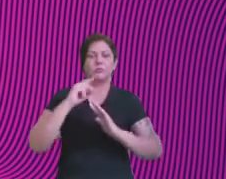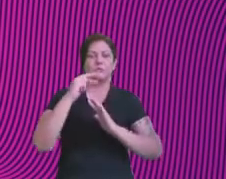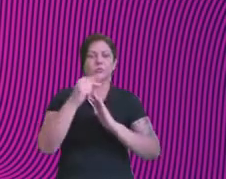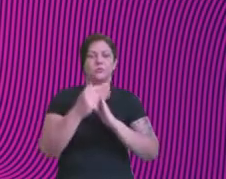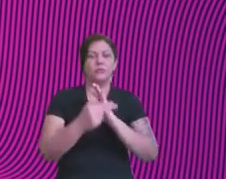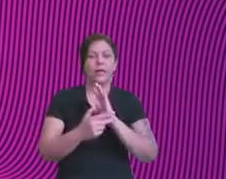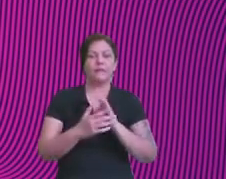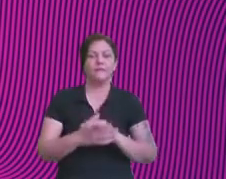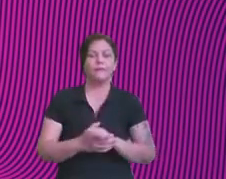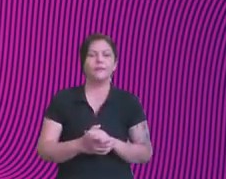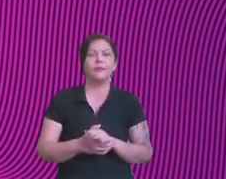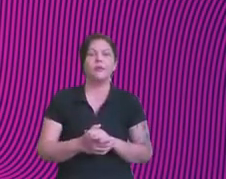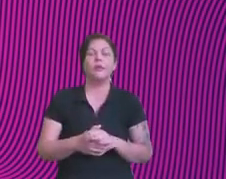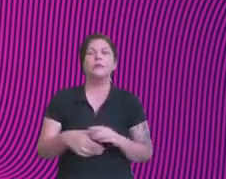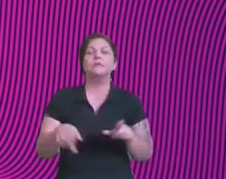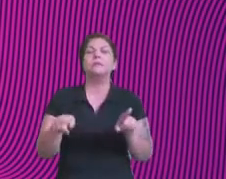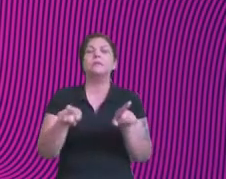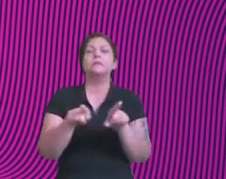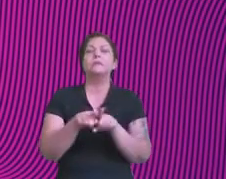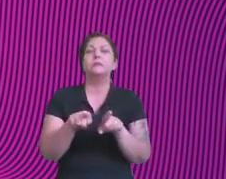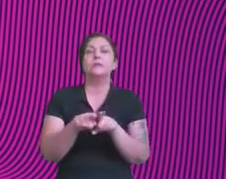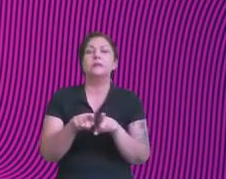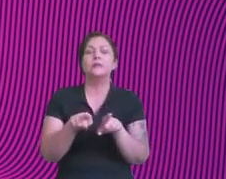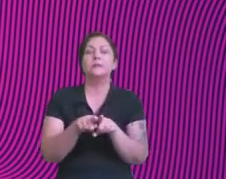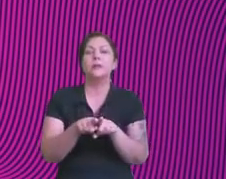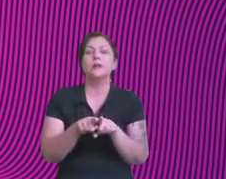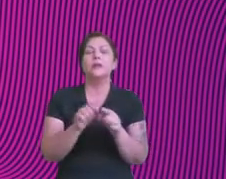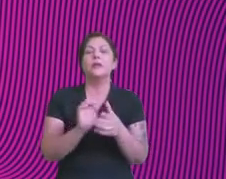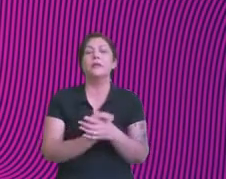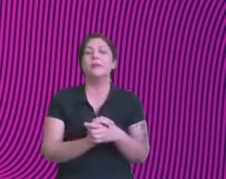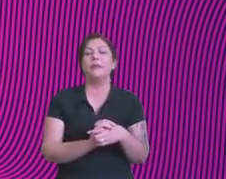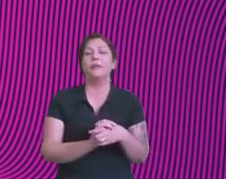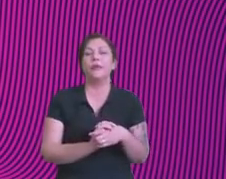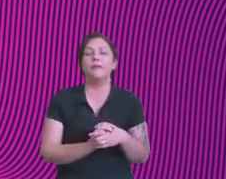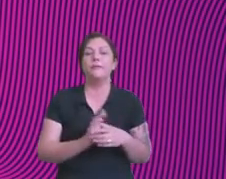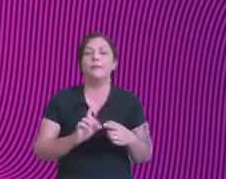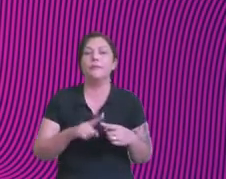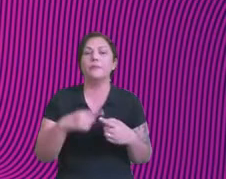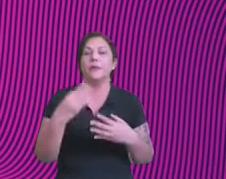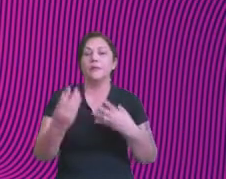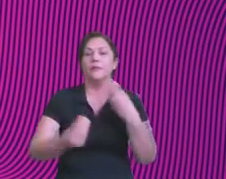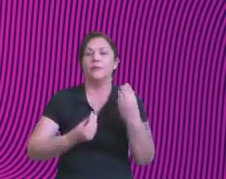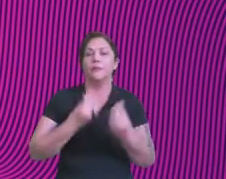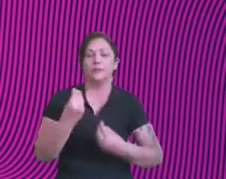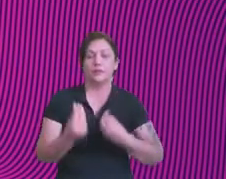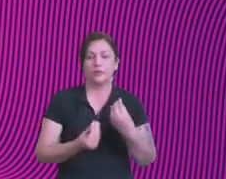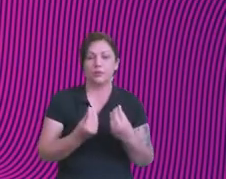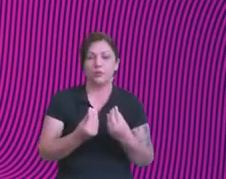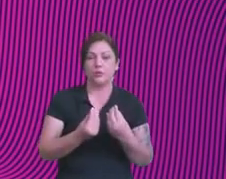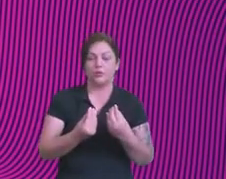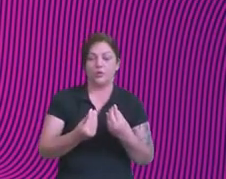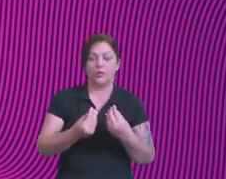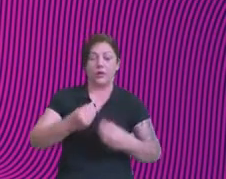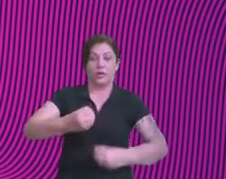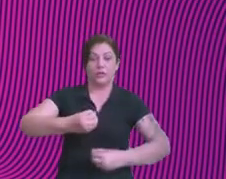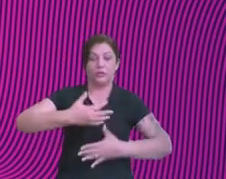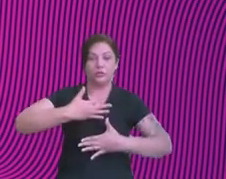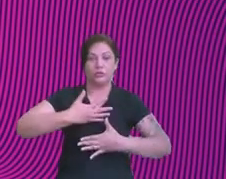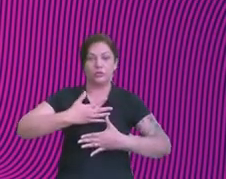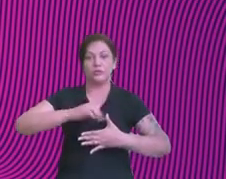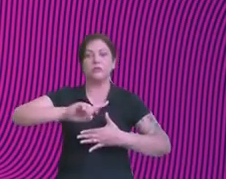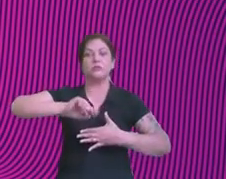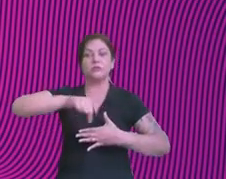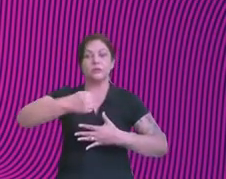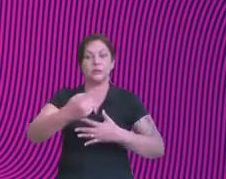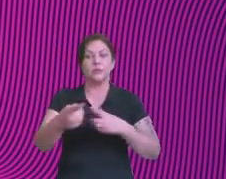sabe se isso pode ser uma alteração pós-cirúrgica, e é nesse contexto que entra o radiologista na discussão do tumor board.